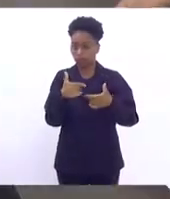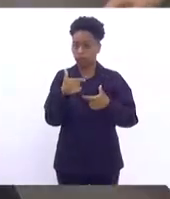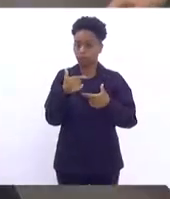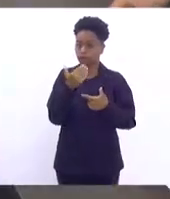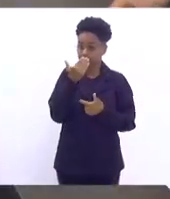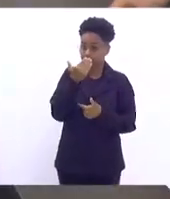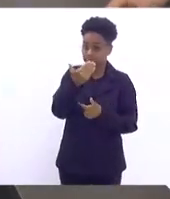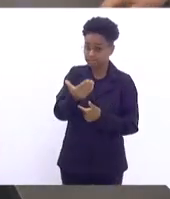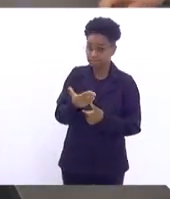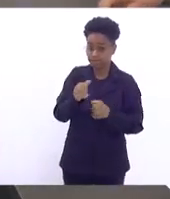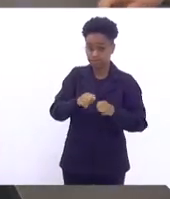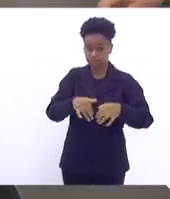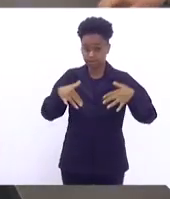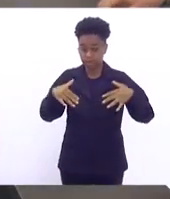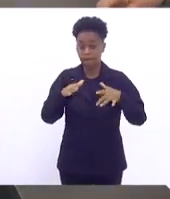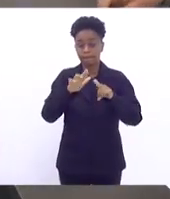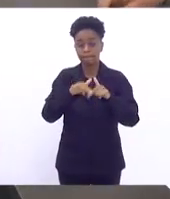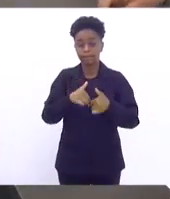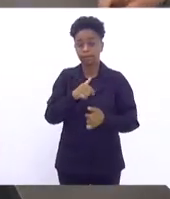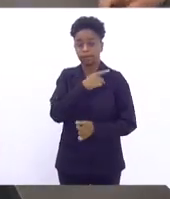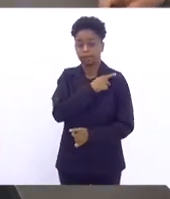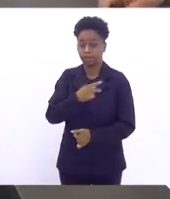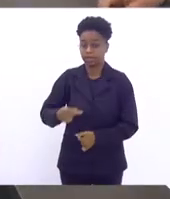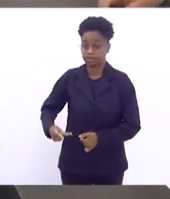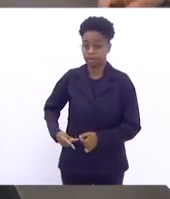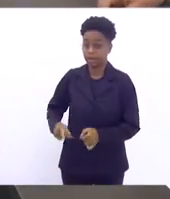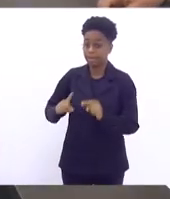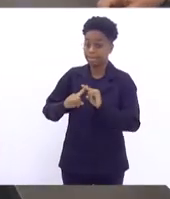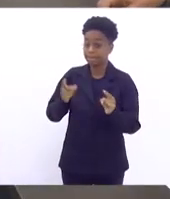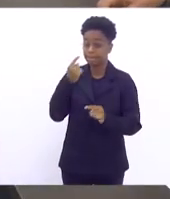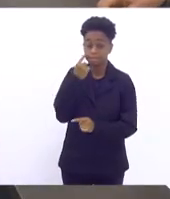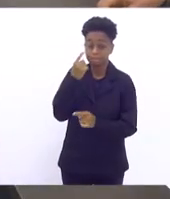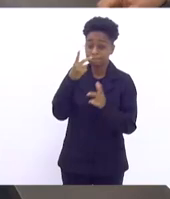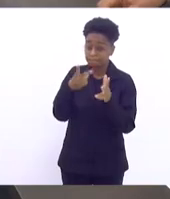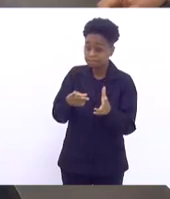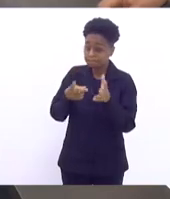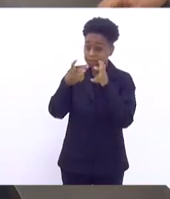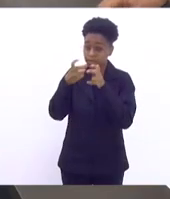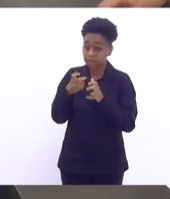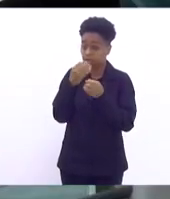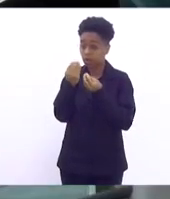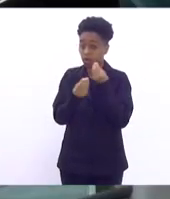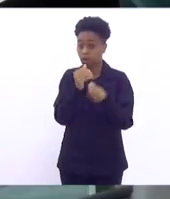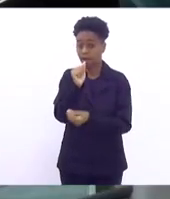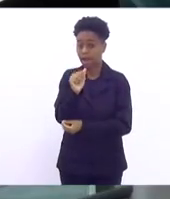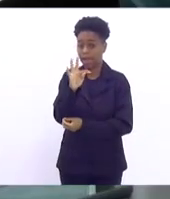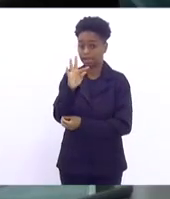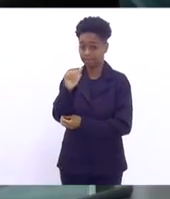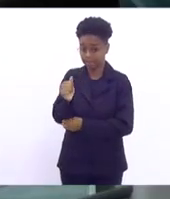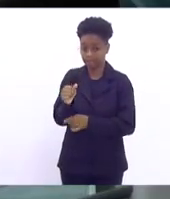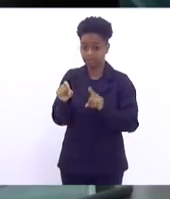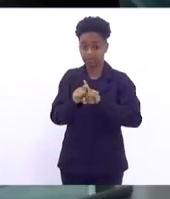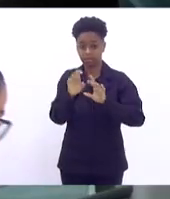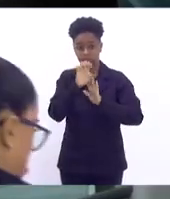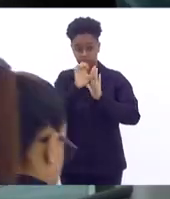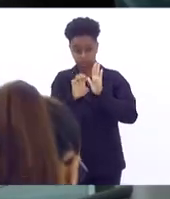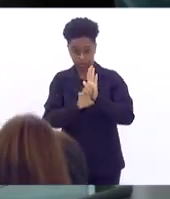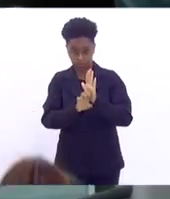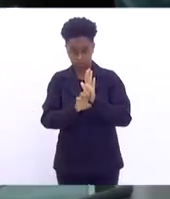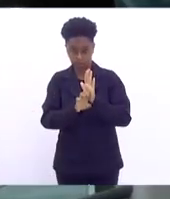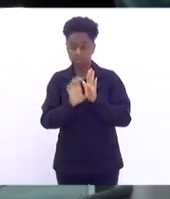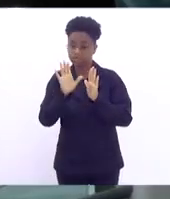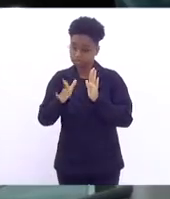por ato do presidente observada a ata de constituição e estatuto